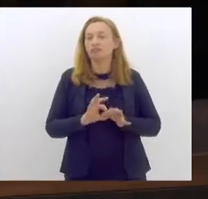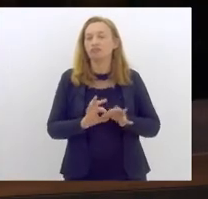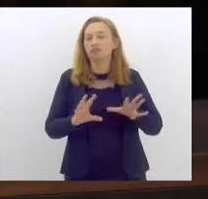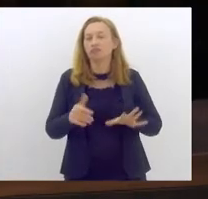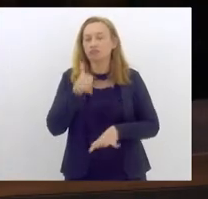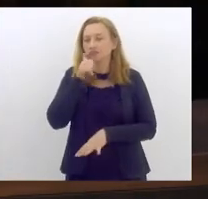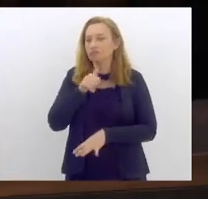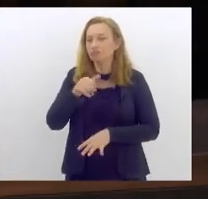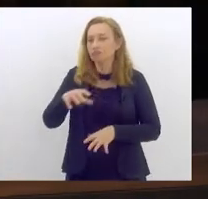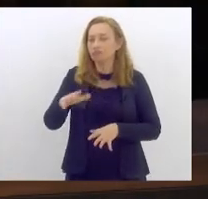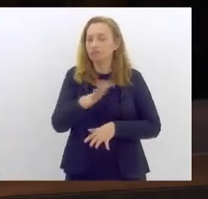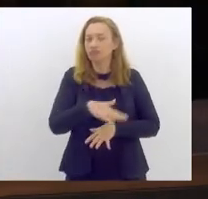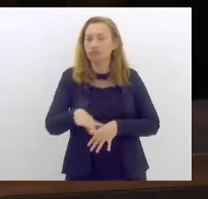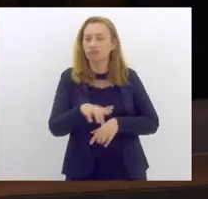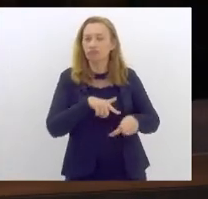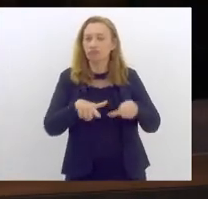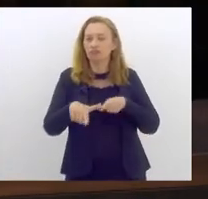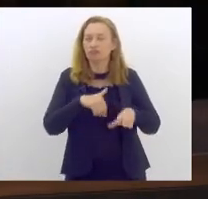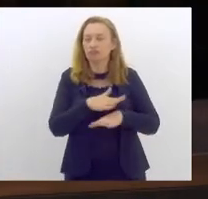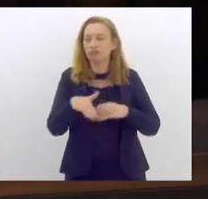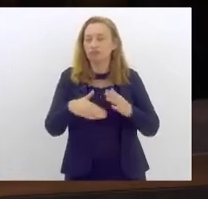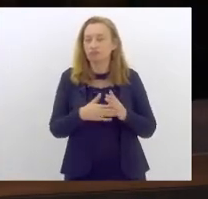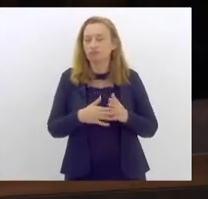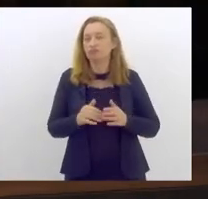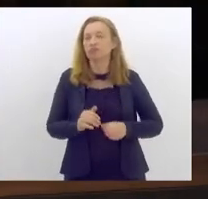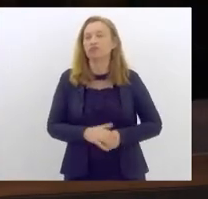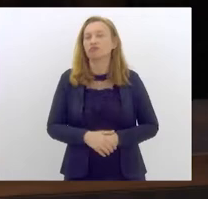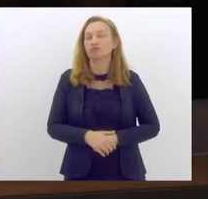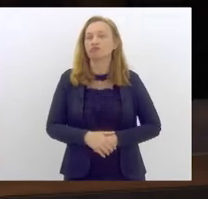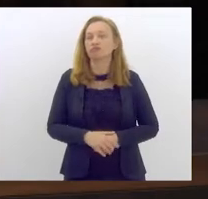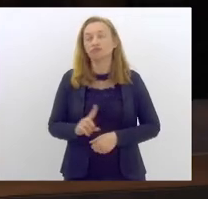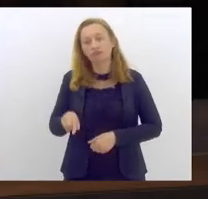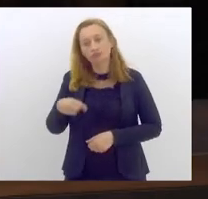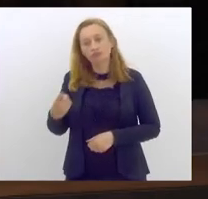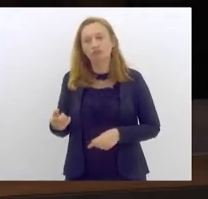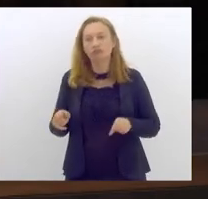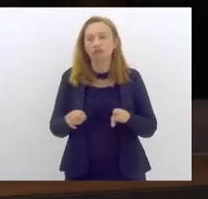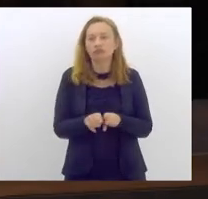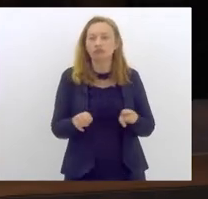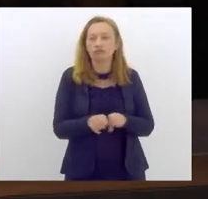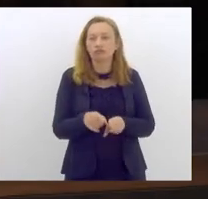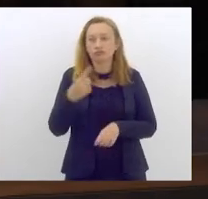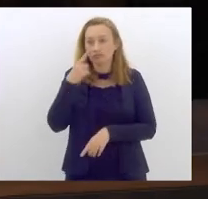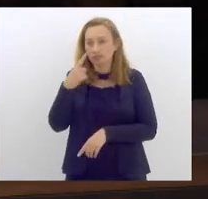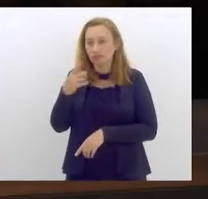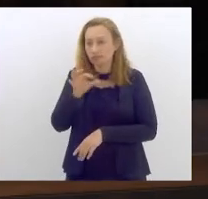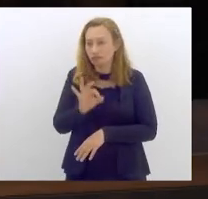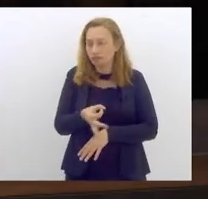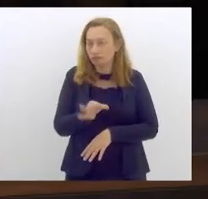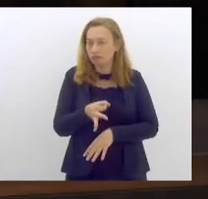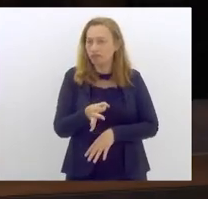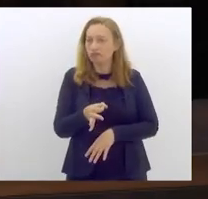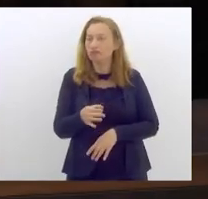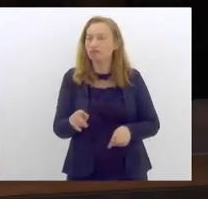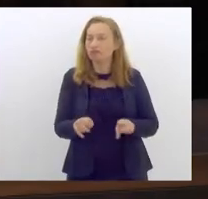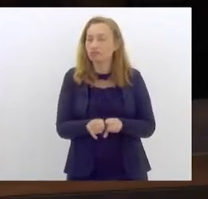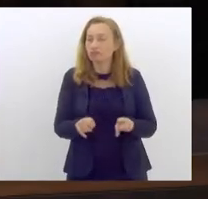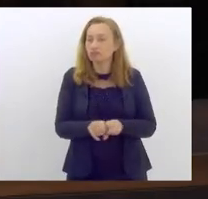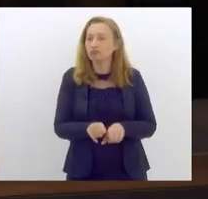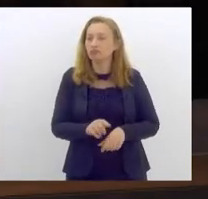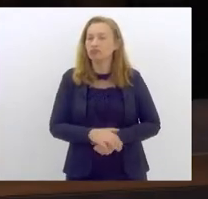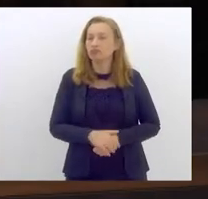e todo o que envolve isso outro elemento importante que vejo como garantia é também